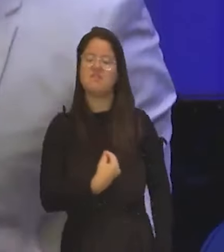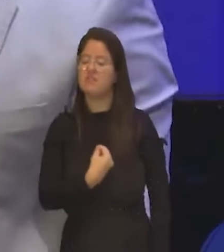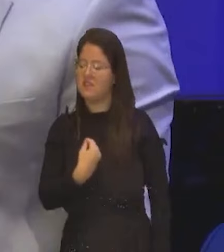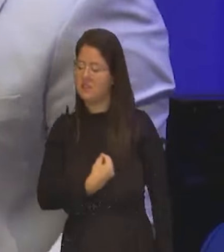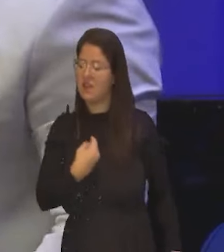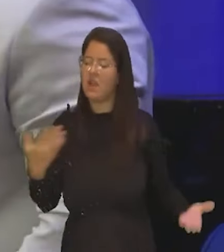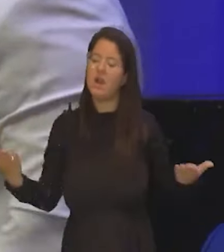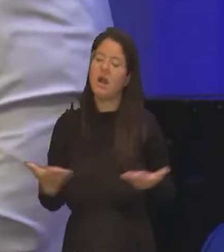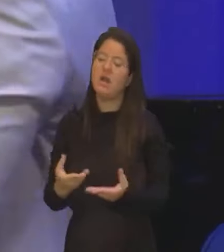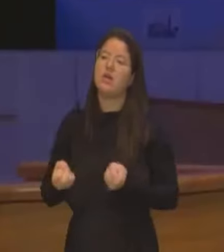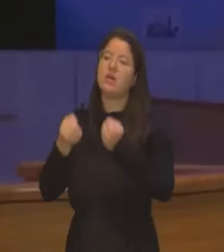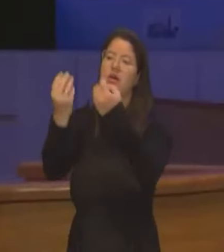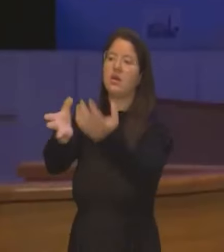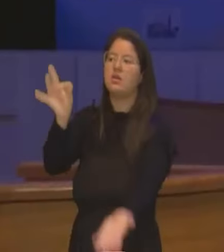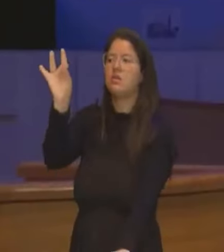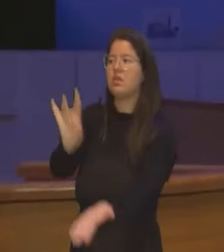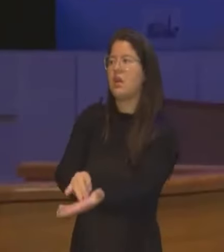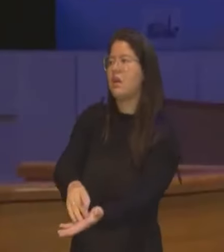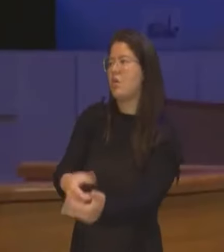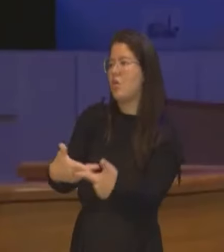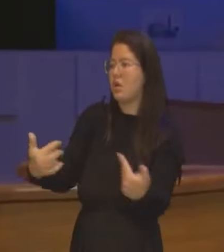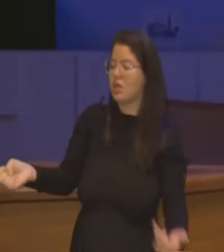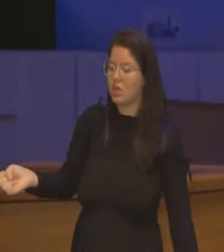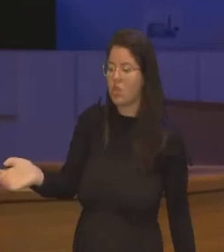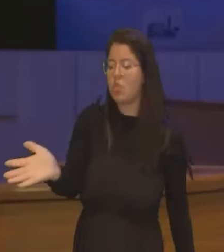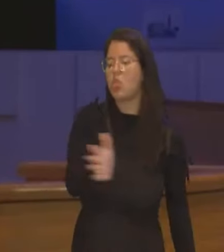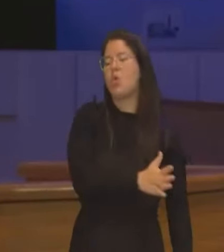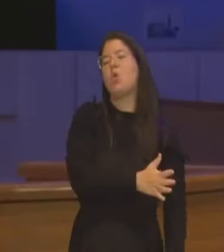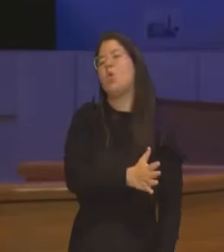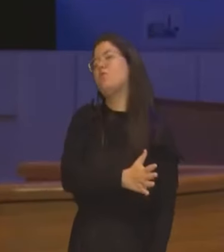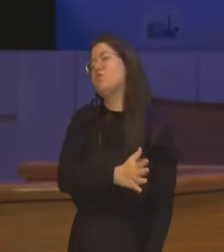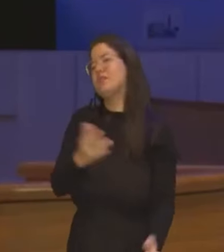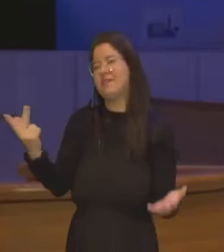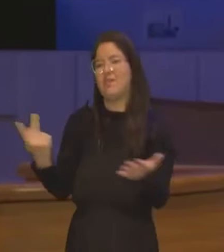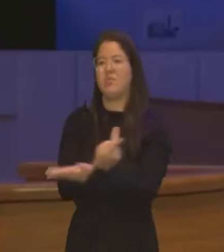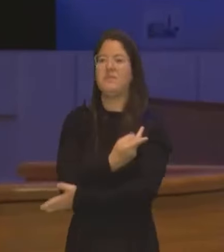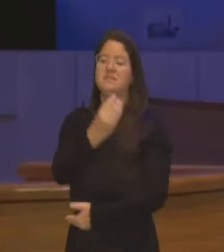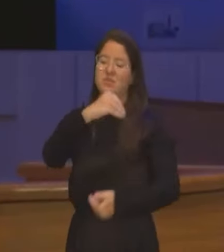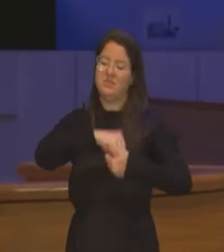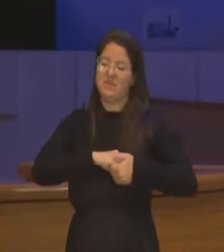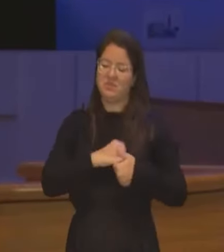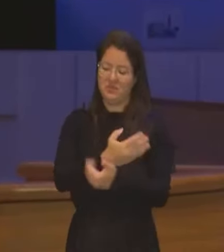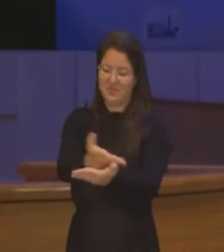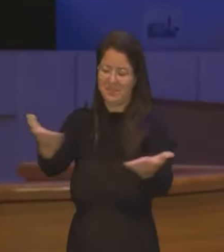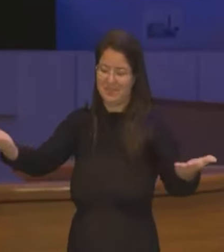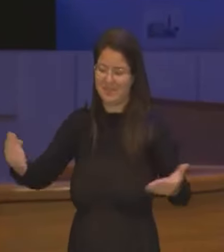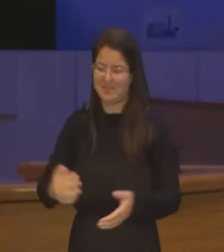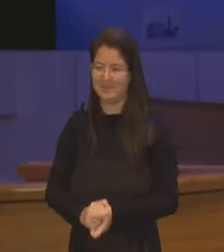e agora de fato há algo novo que brotou e surgiu em você.